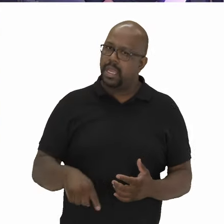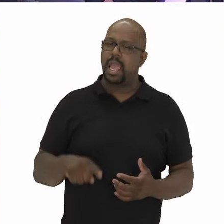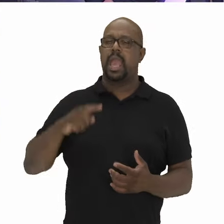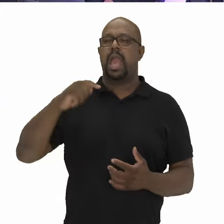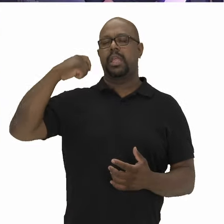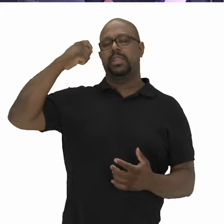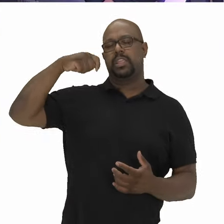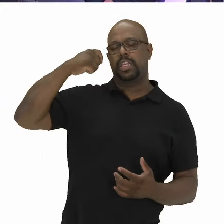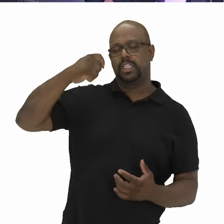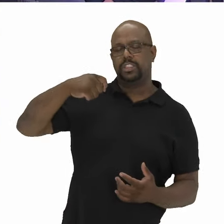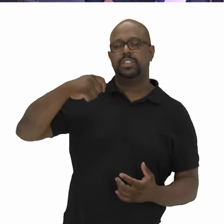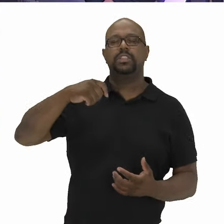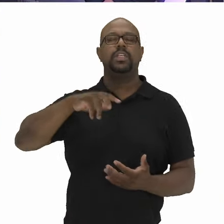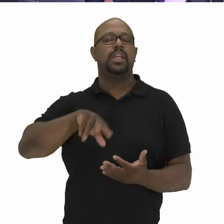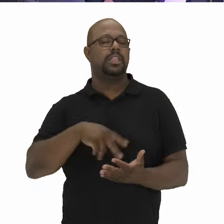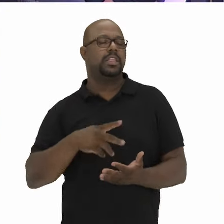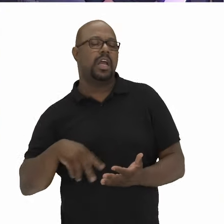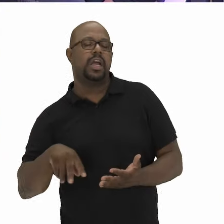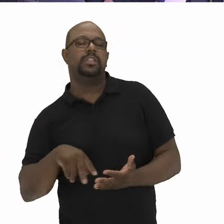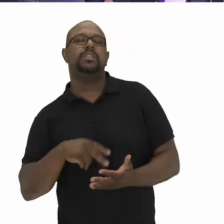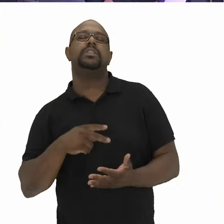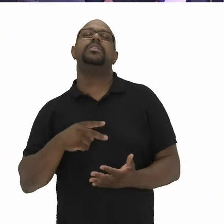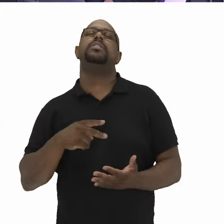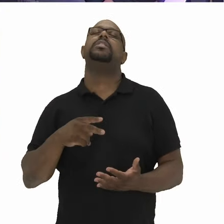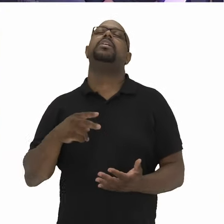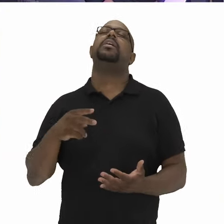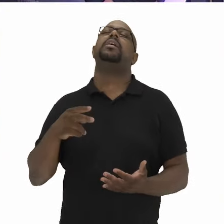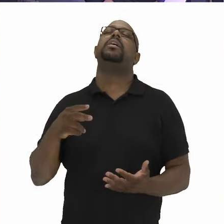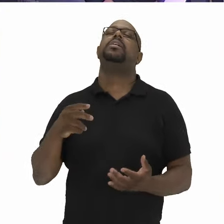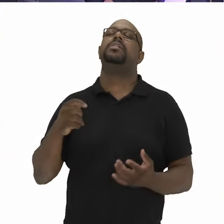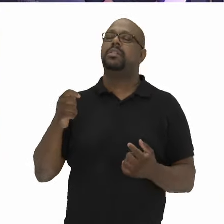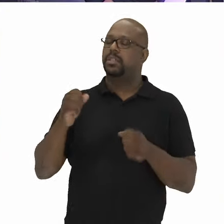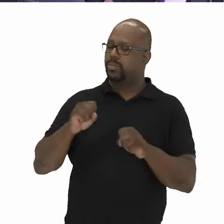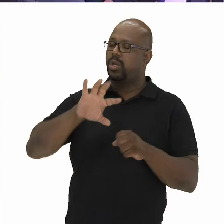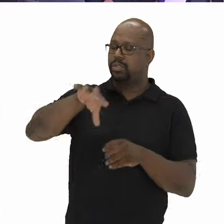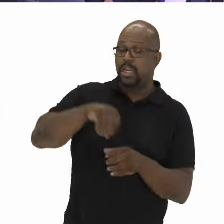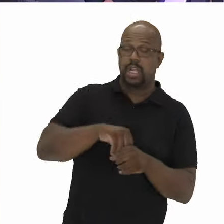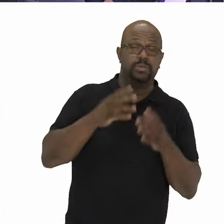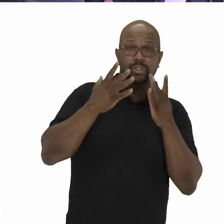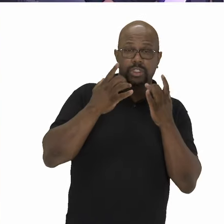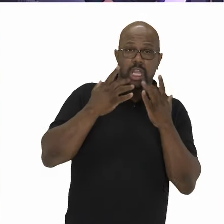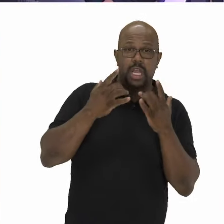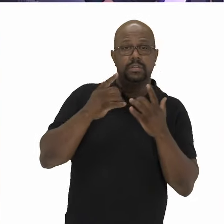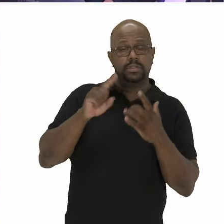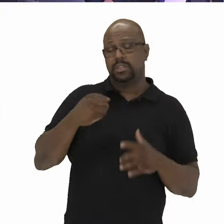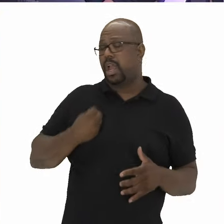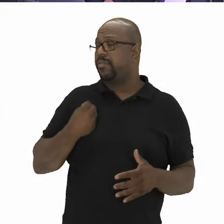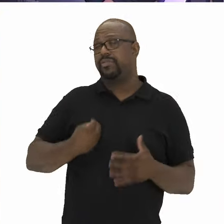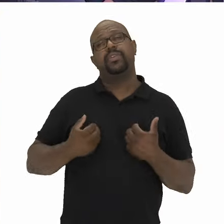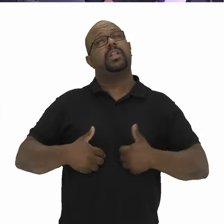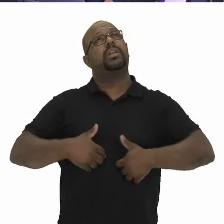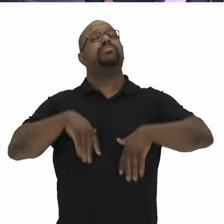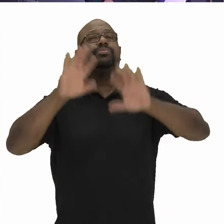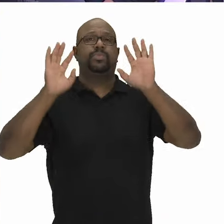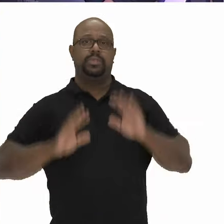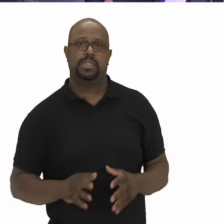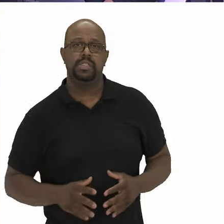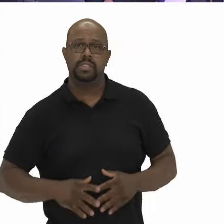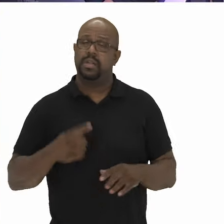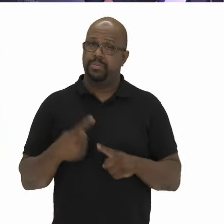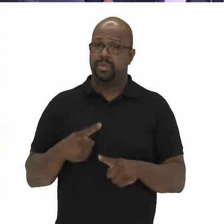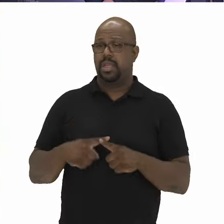que é atriz que dança que que está no teatro que tá vivendo sua